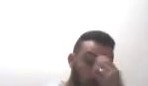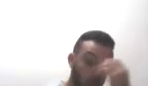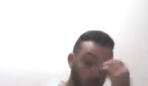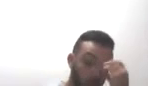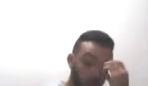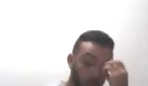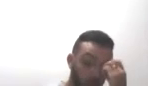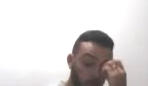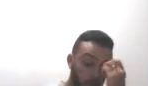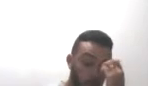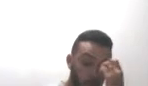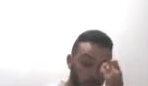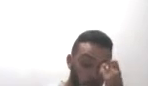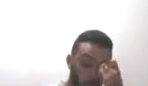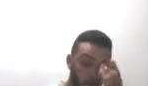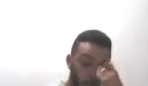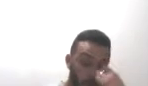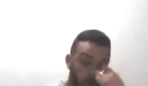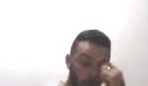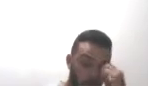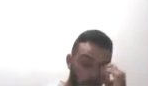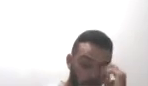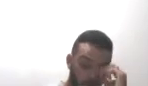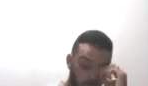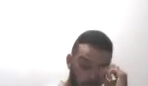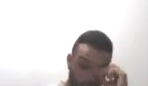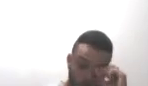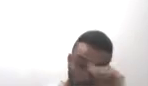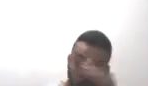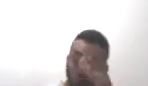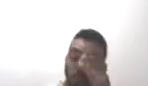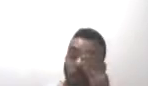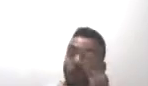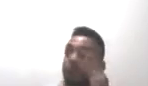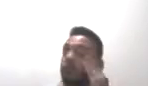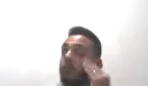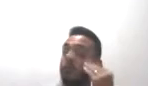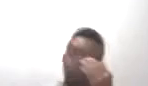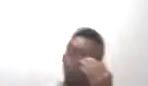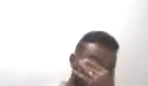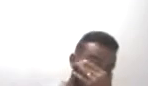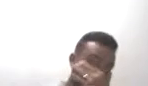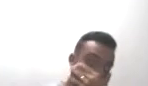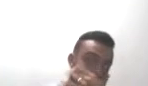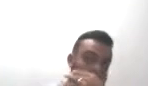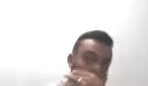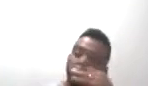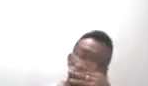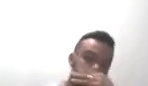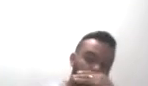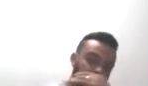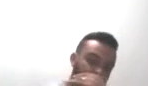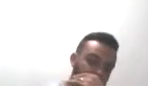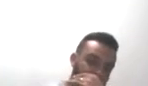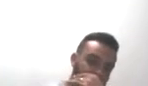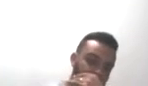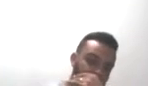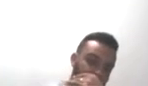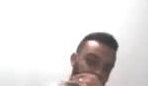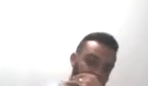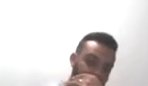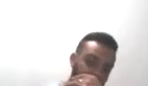97% da solução 7, que é a base de potássio. E vou ter uma terceira solução fosfatada com pH